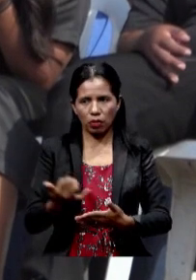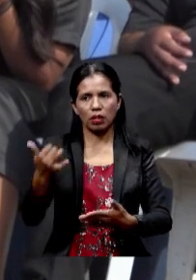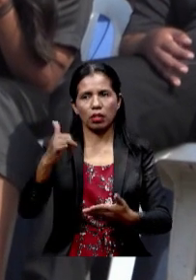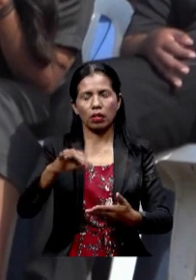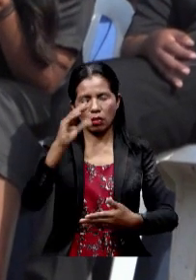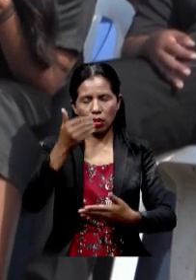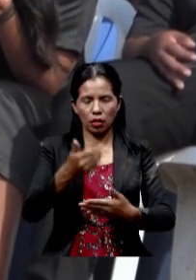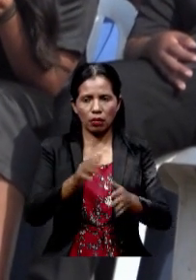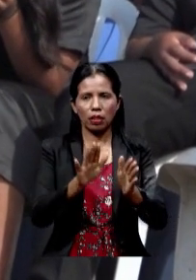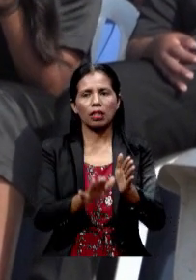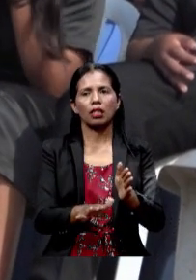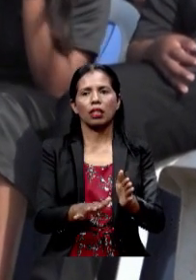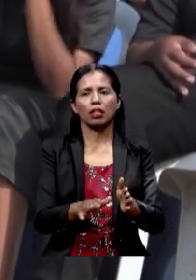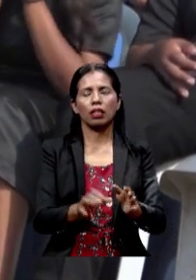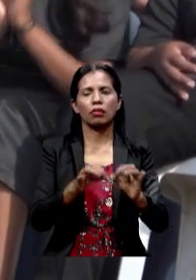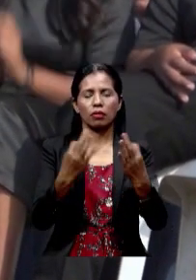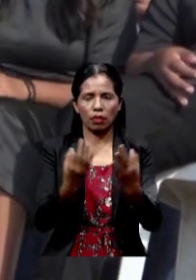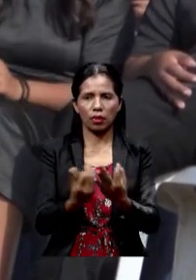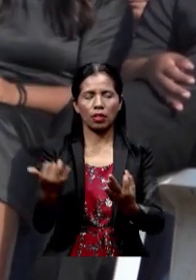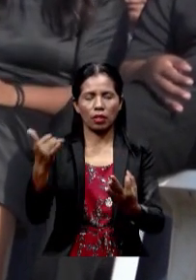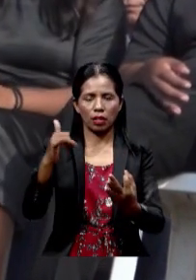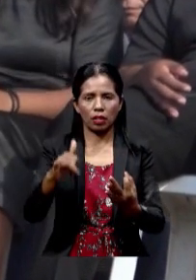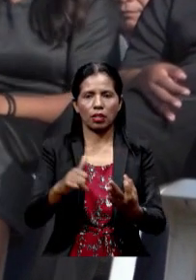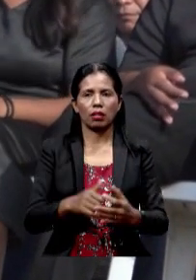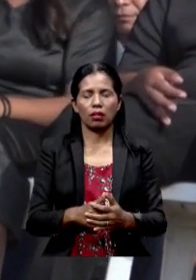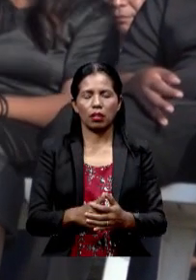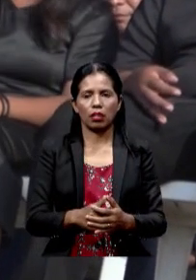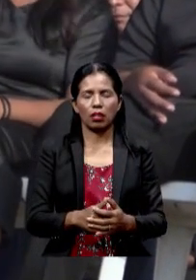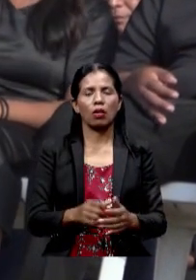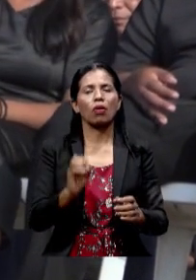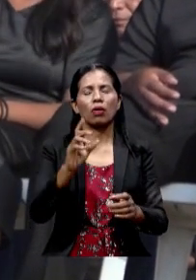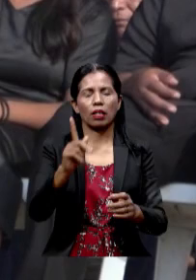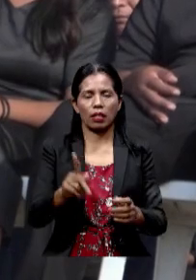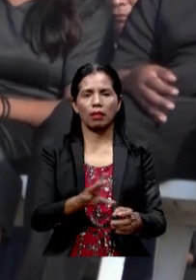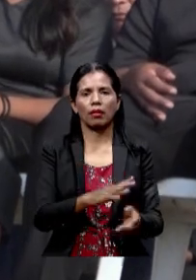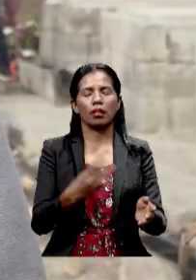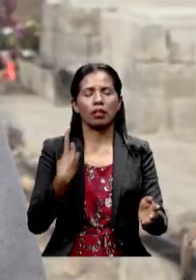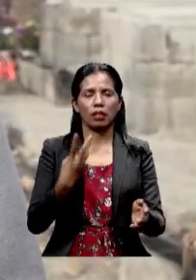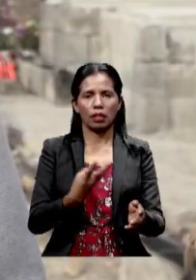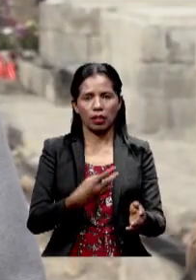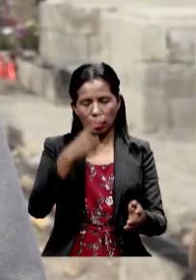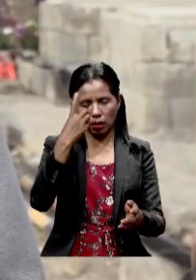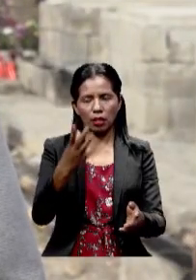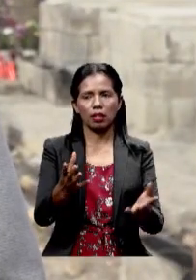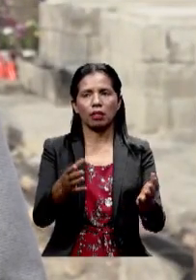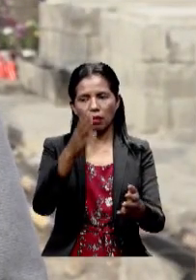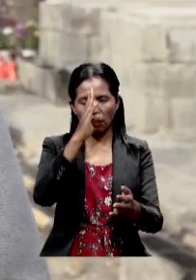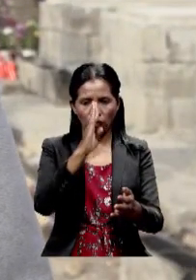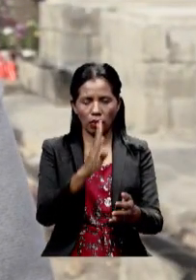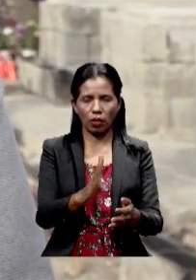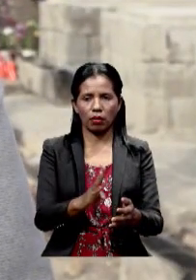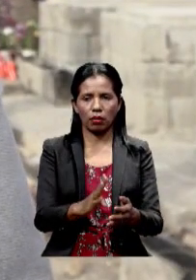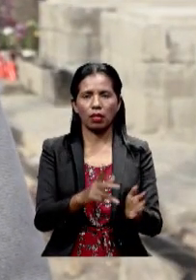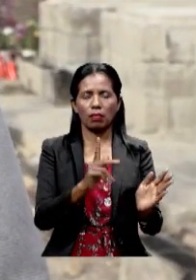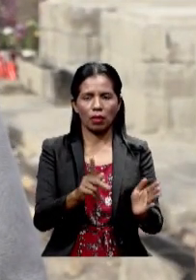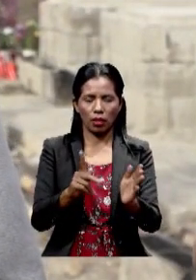aqui igreja, ne hare tene oan, família Sira, mas ne is kotu la betida, ita simu, tamo ida ne maroma que ne nia